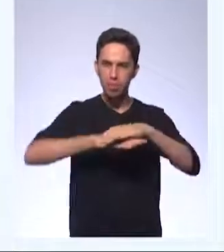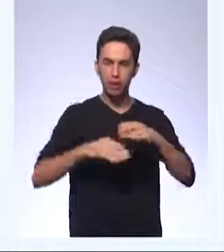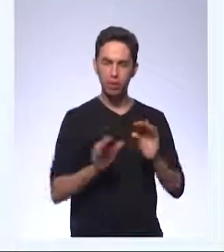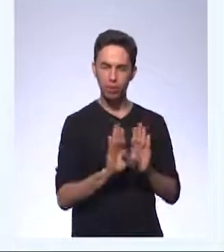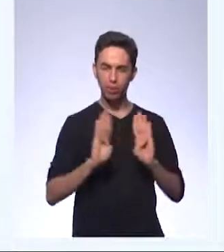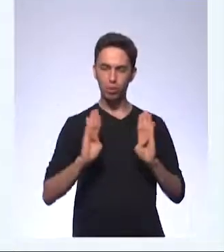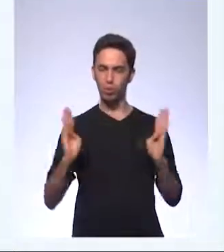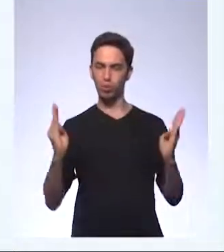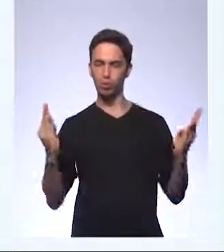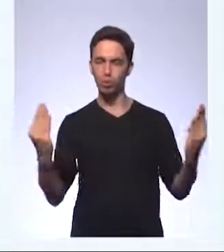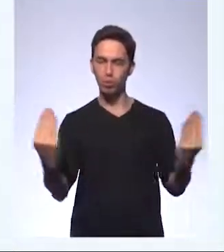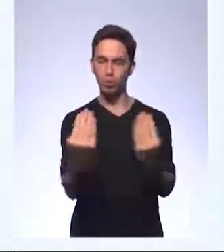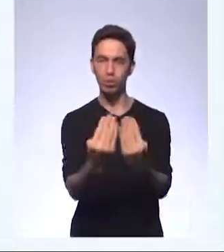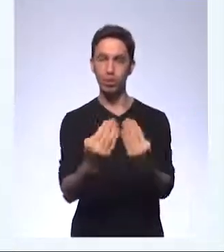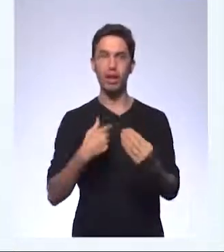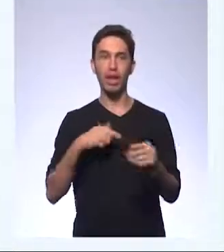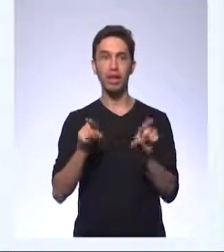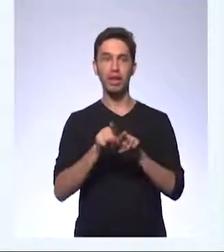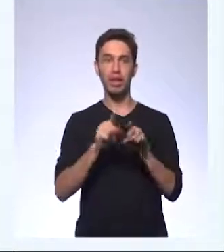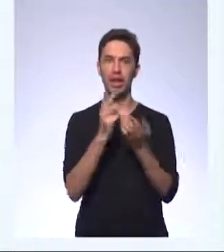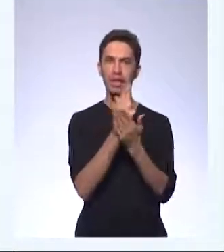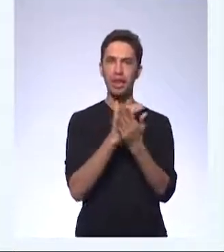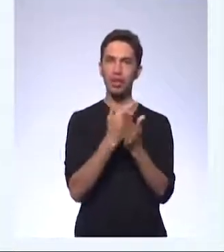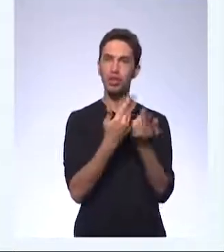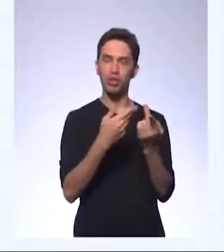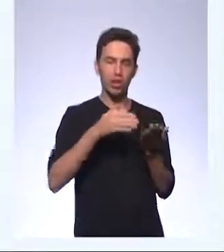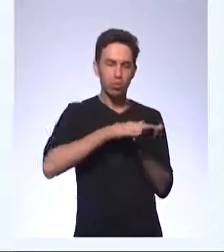várias imagens, ó.